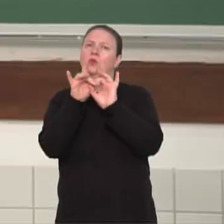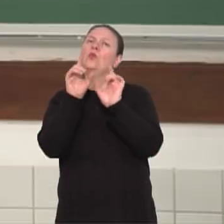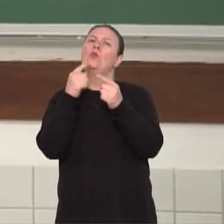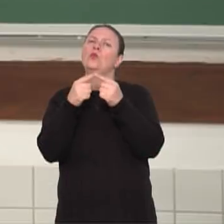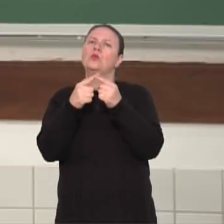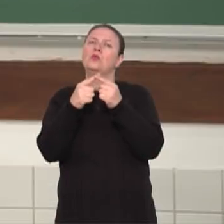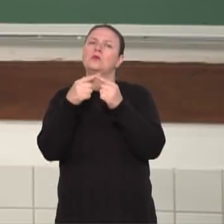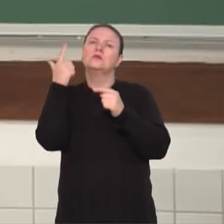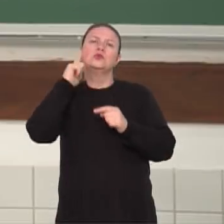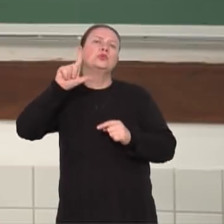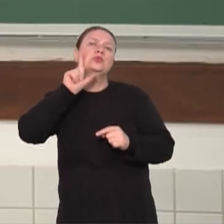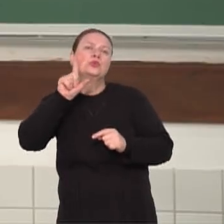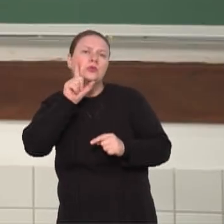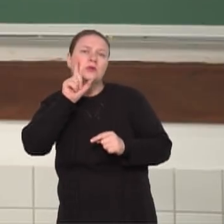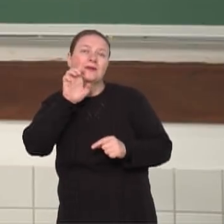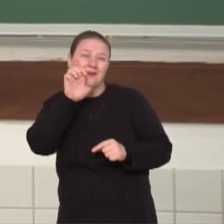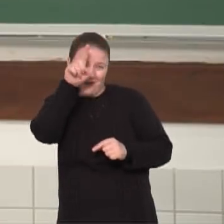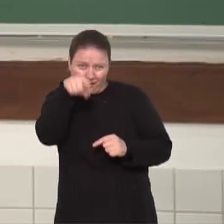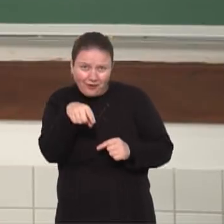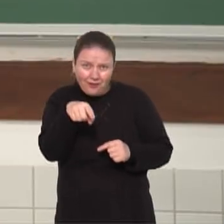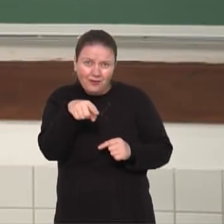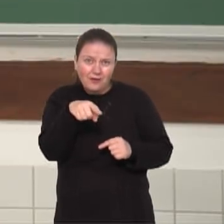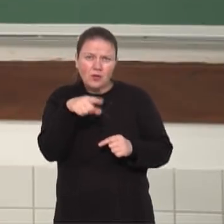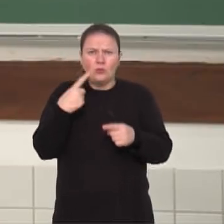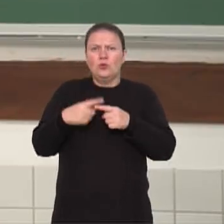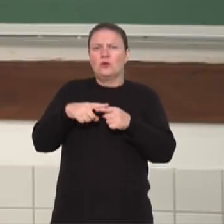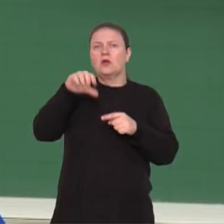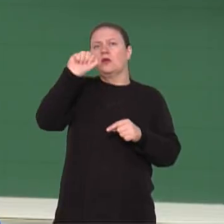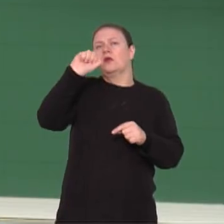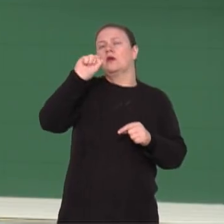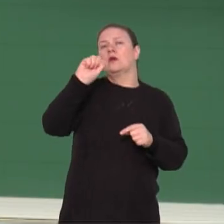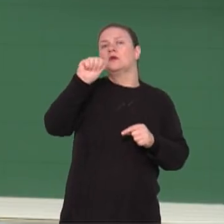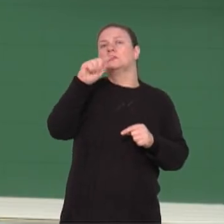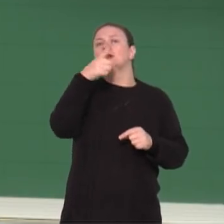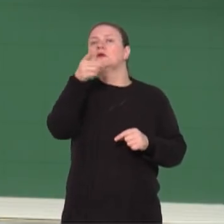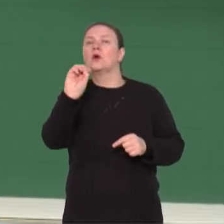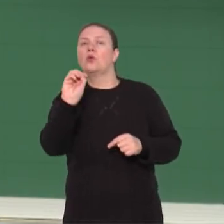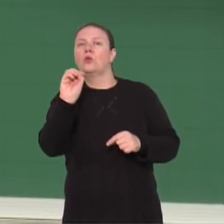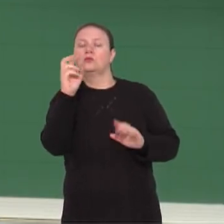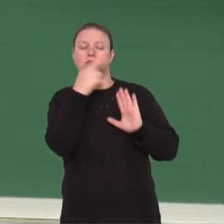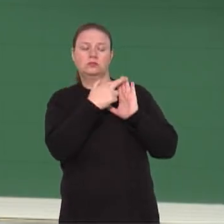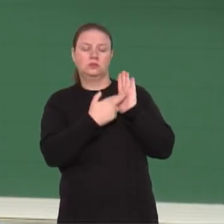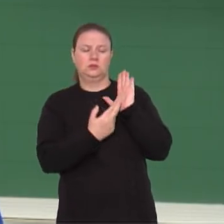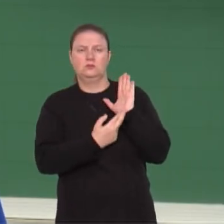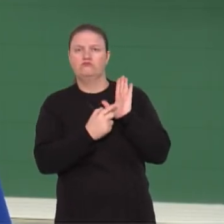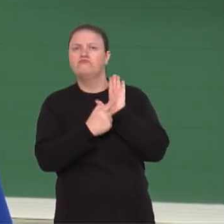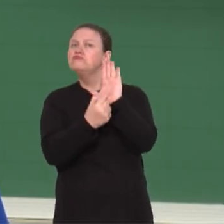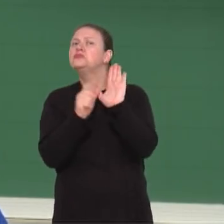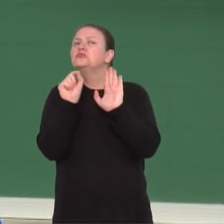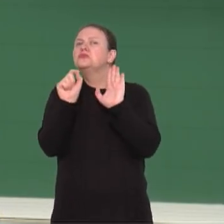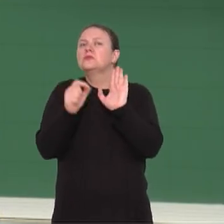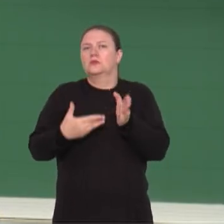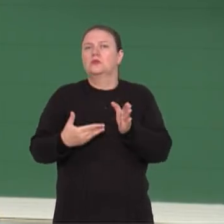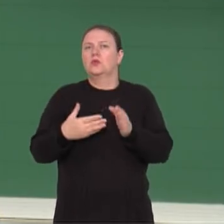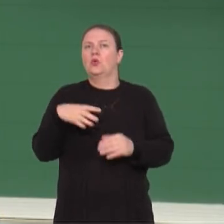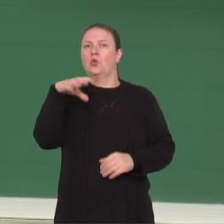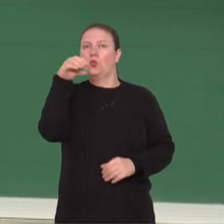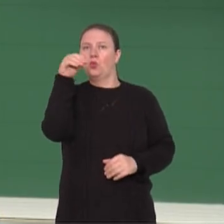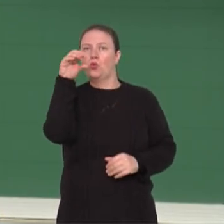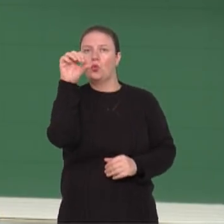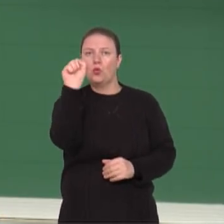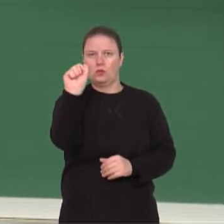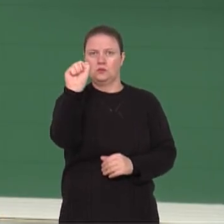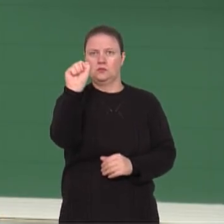os Estados Unidos é uma potência? O que diz a regra com relação a isso? Se eu coloquei o os, que é o